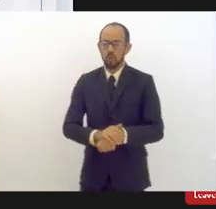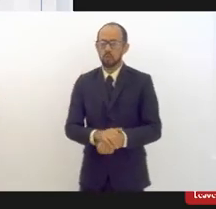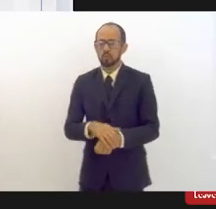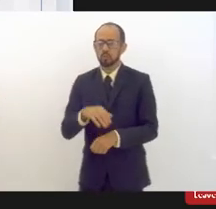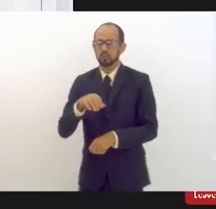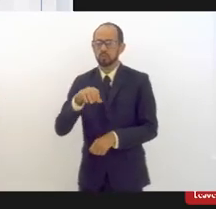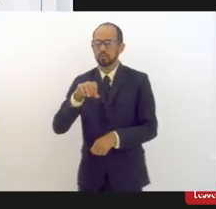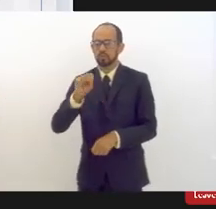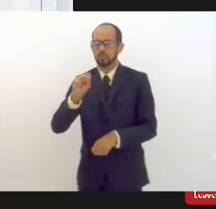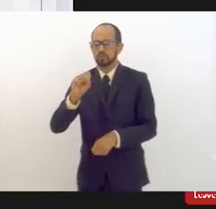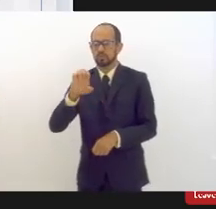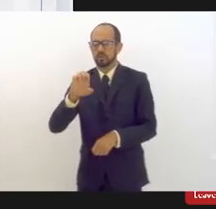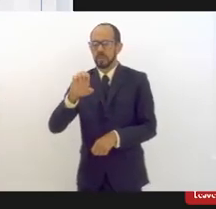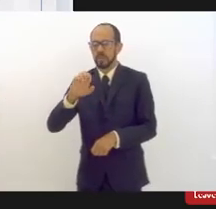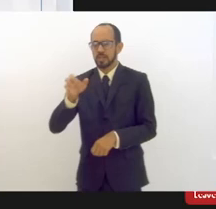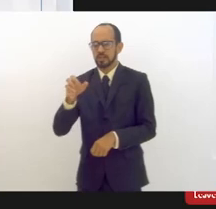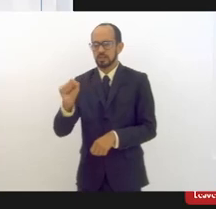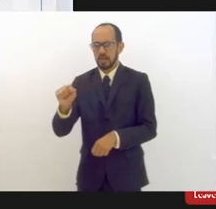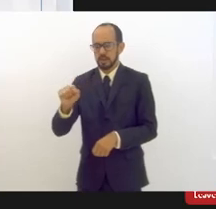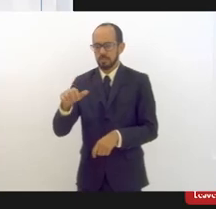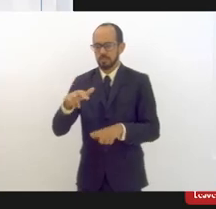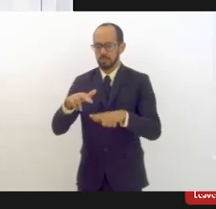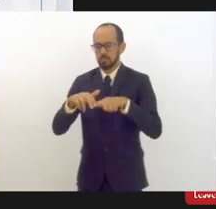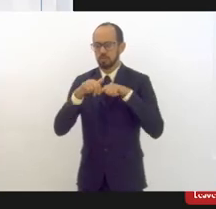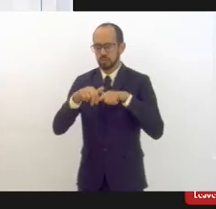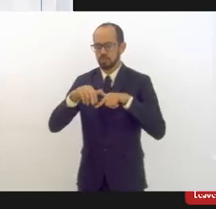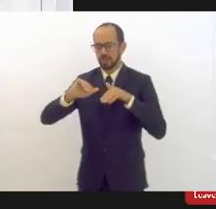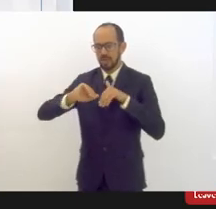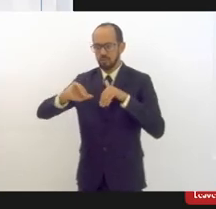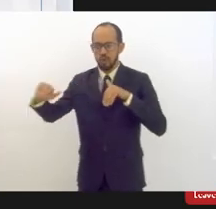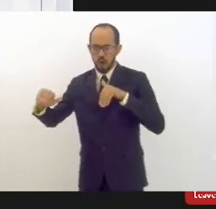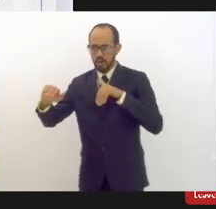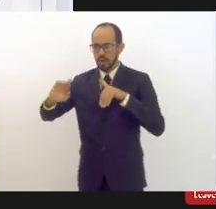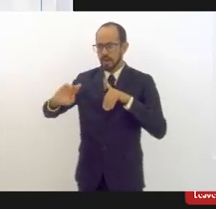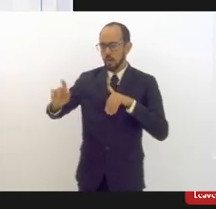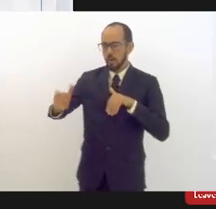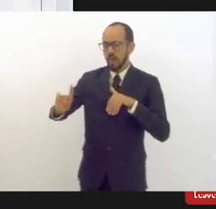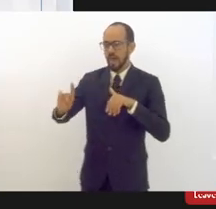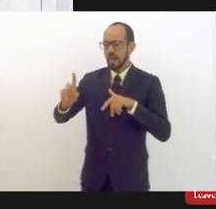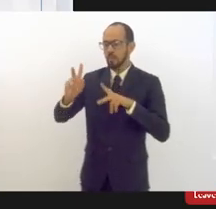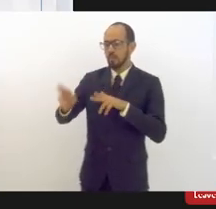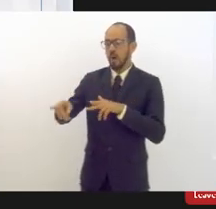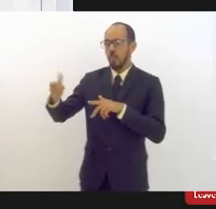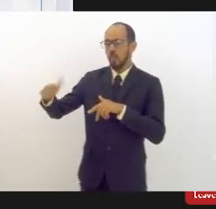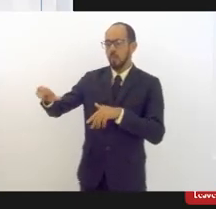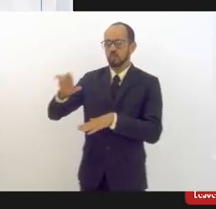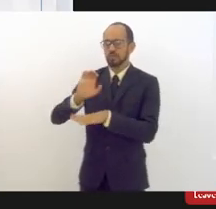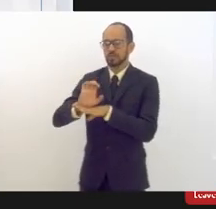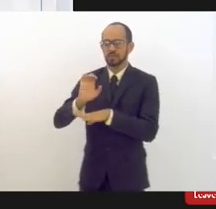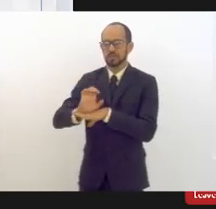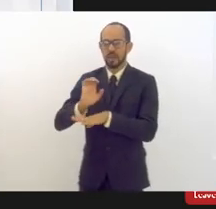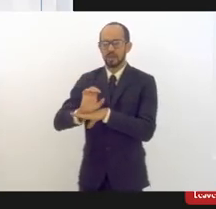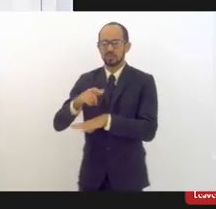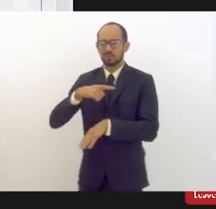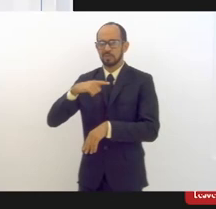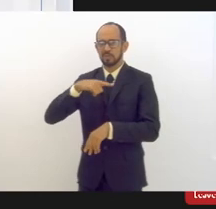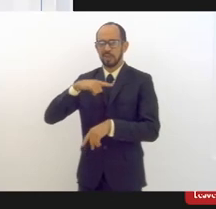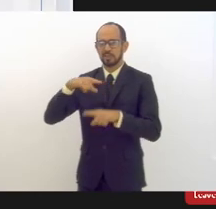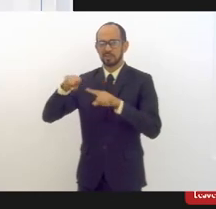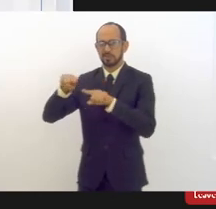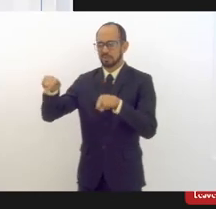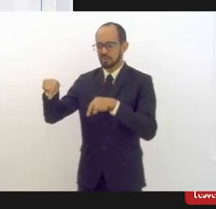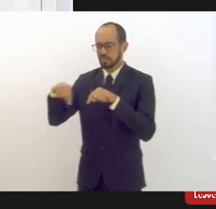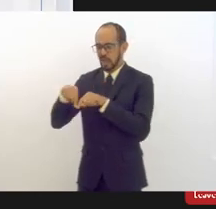por isso que são salas fora da unidade escolar. Não é, não é como outros estados que existem salas de aula